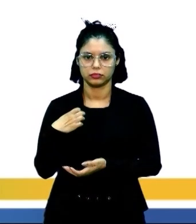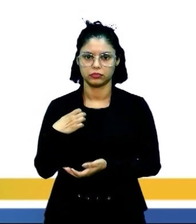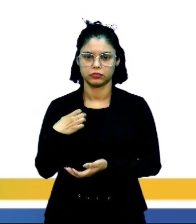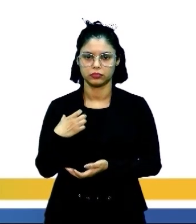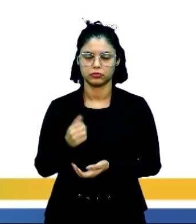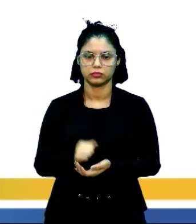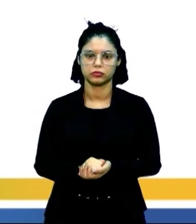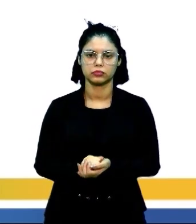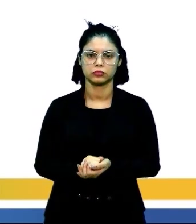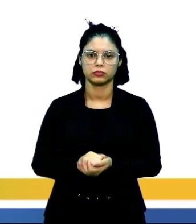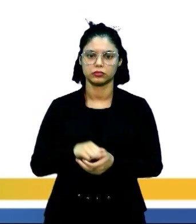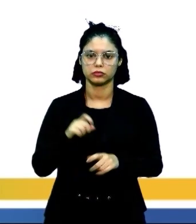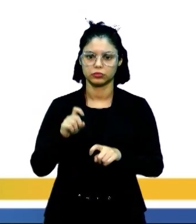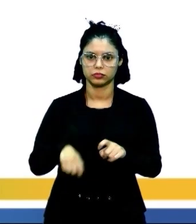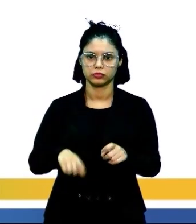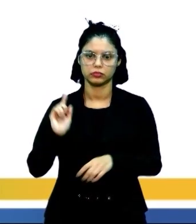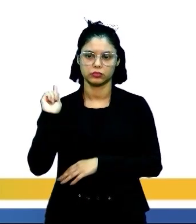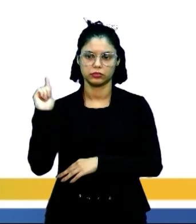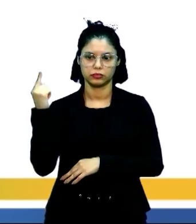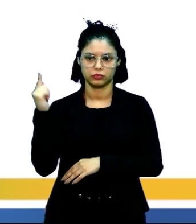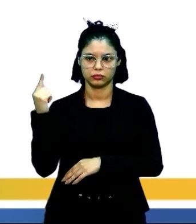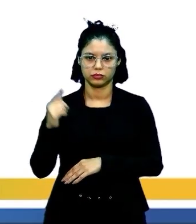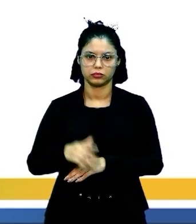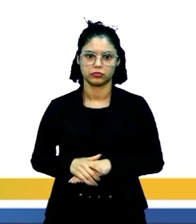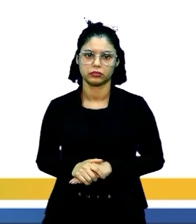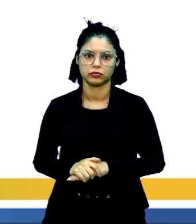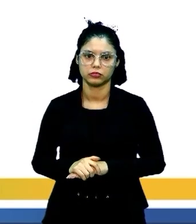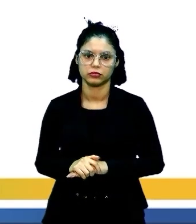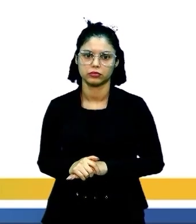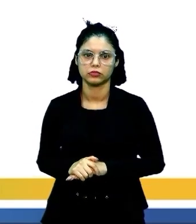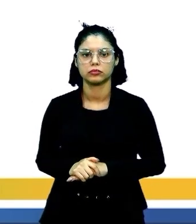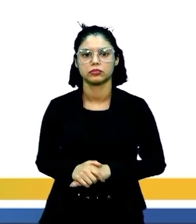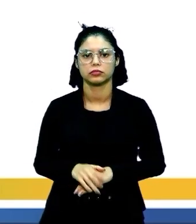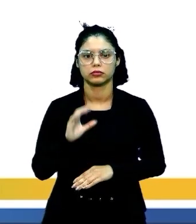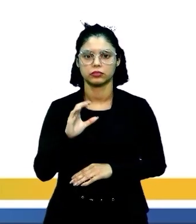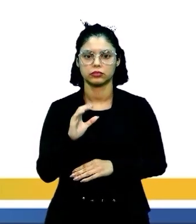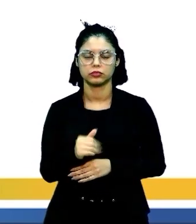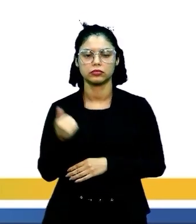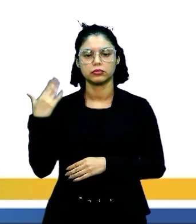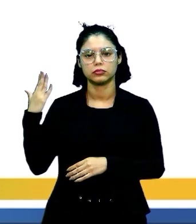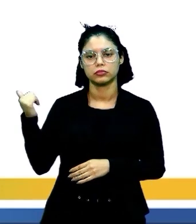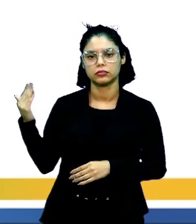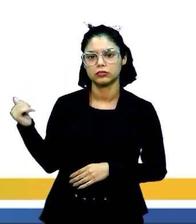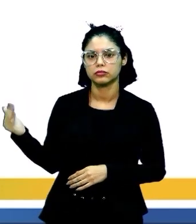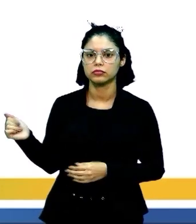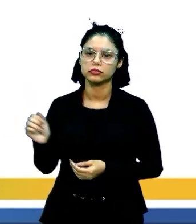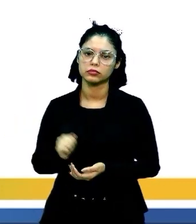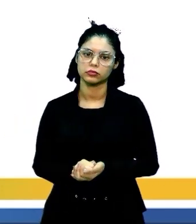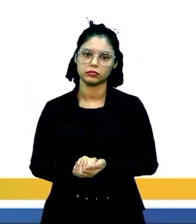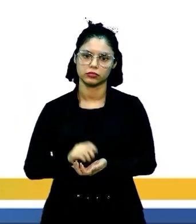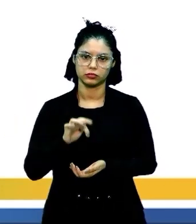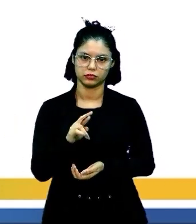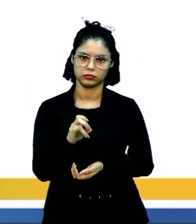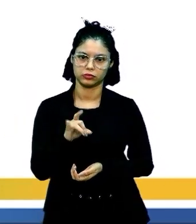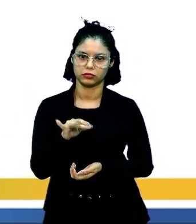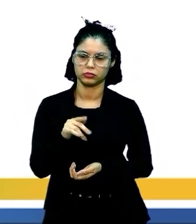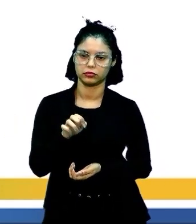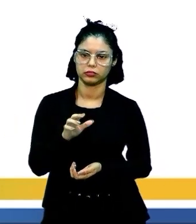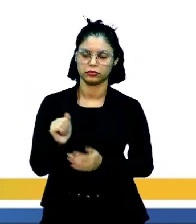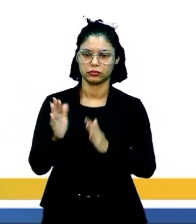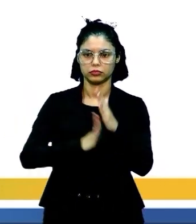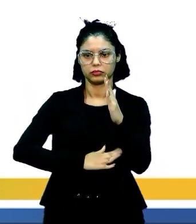de origem étnica, sexual e geográfica. Letra C, o famoso quadro